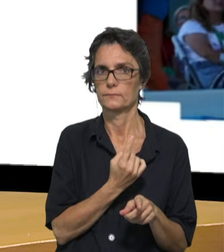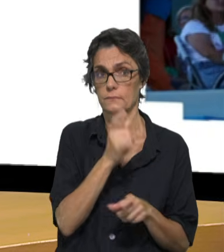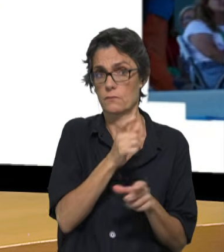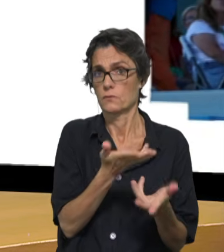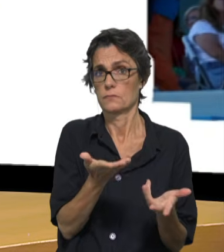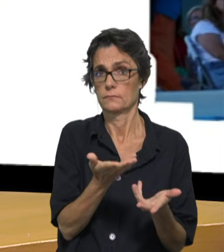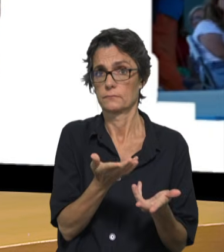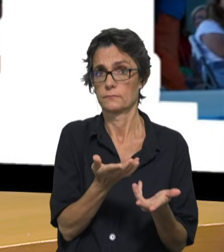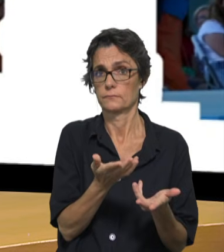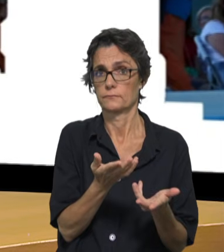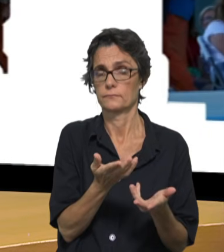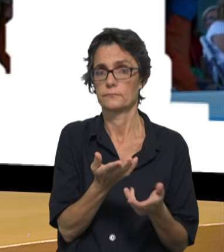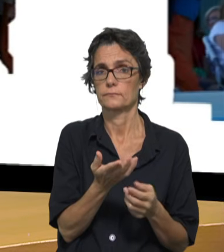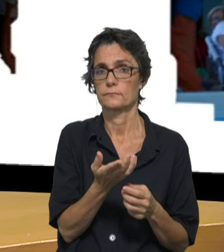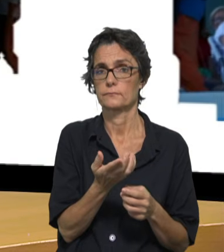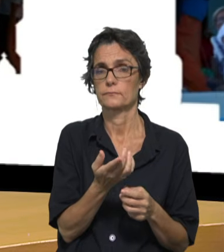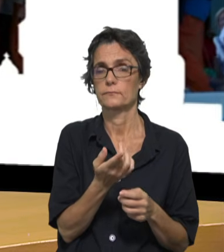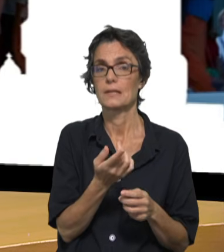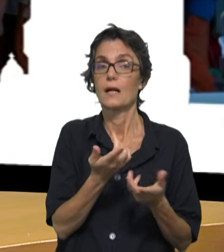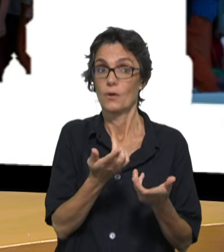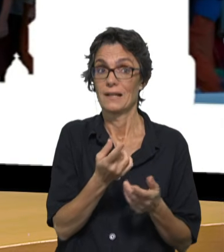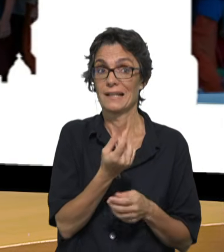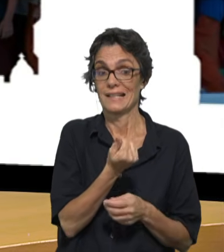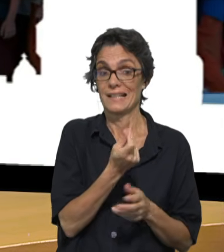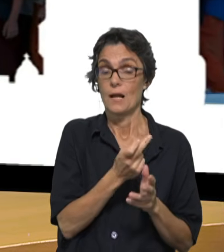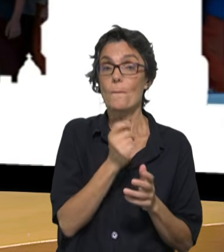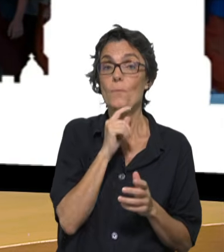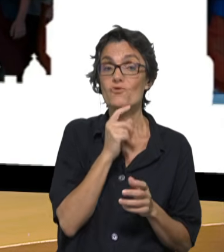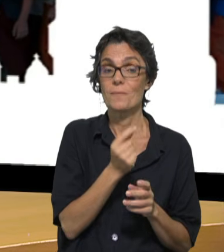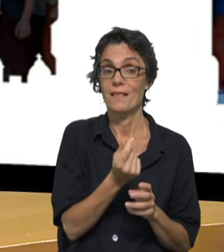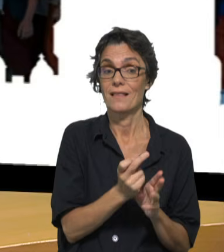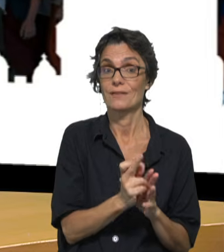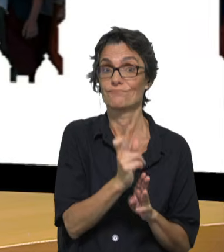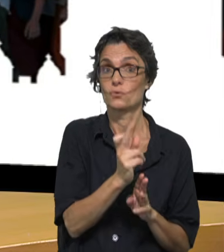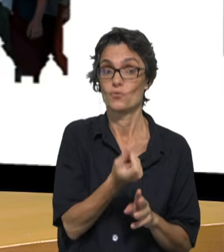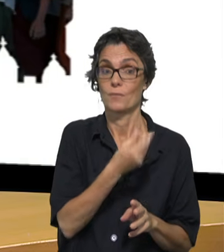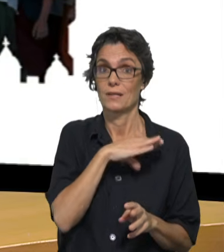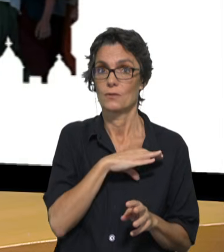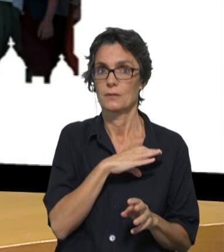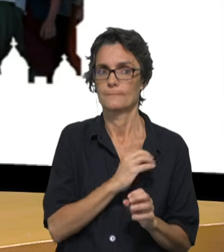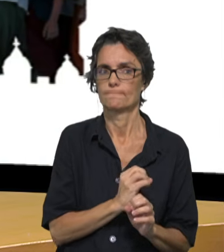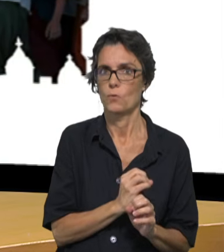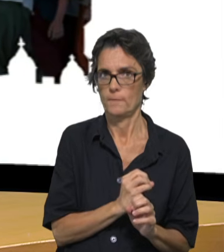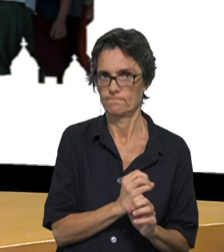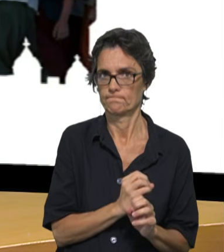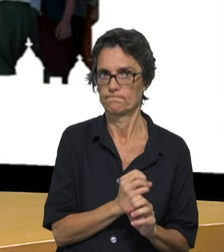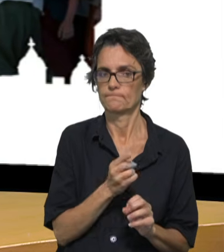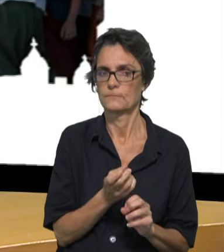pessoas. Não podendo aumentar os ordenados, o que é que